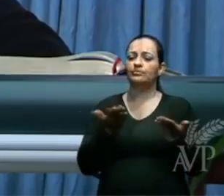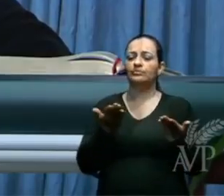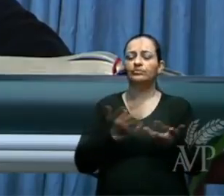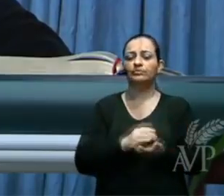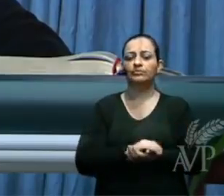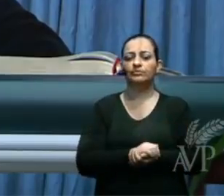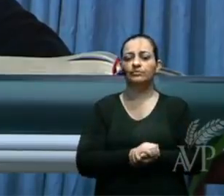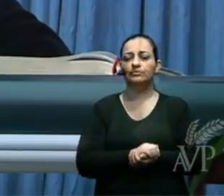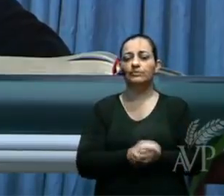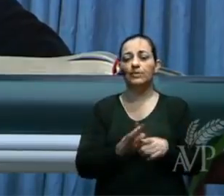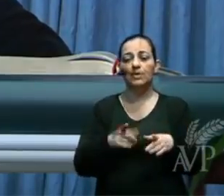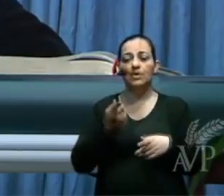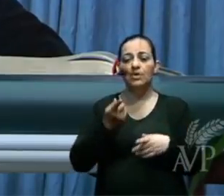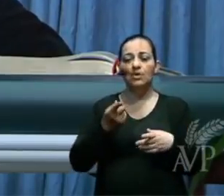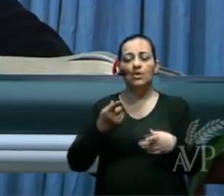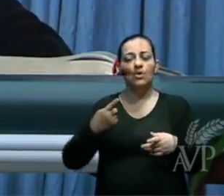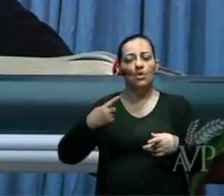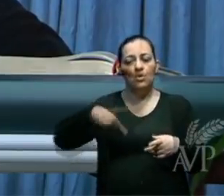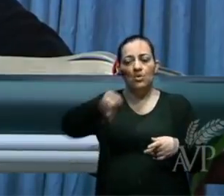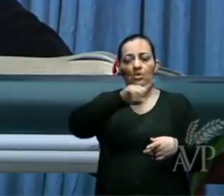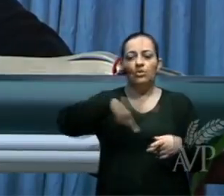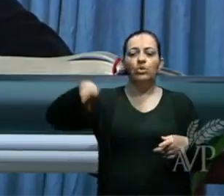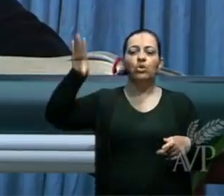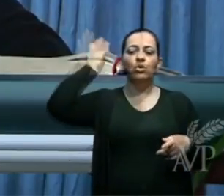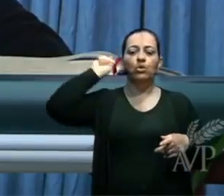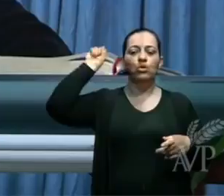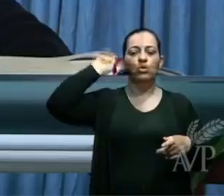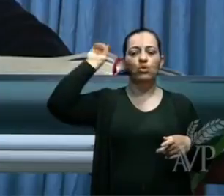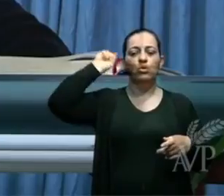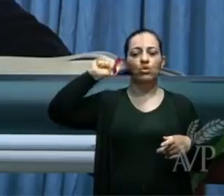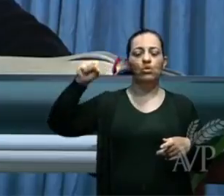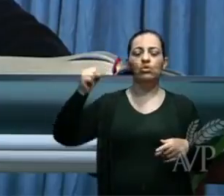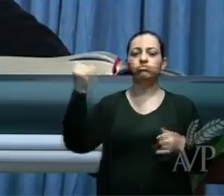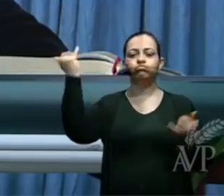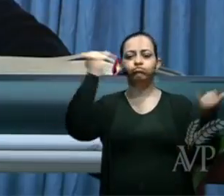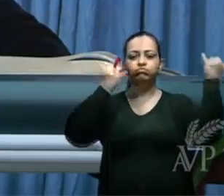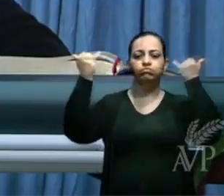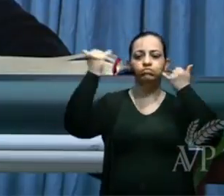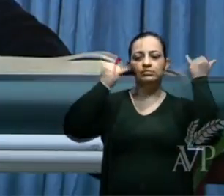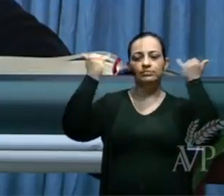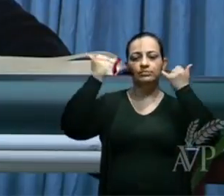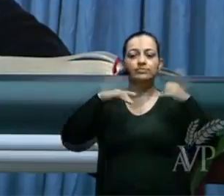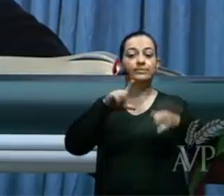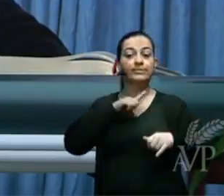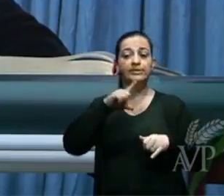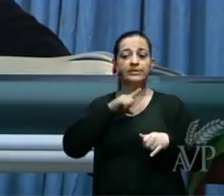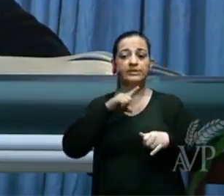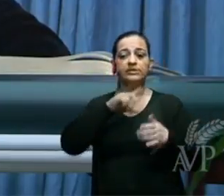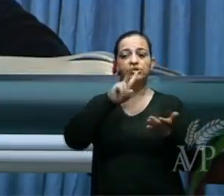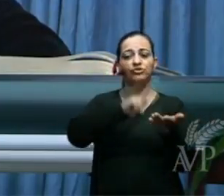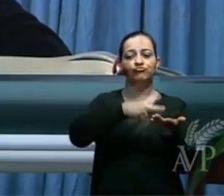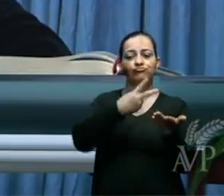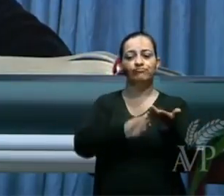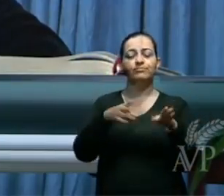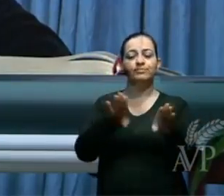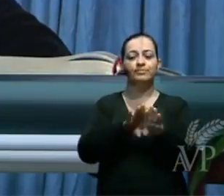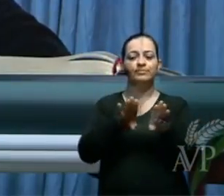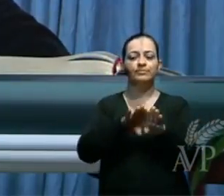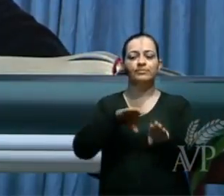a você ouvir as pregações do irmão branagh e temos até em tradução